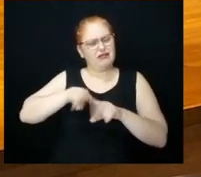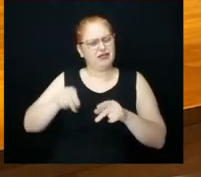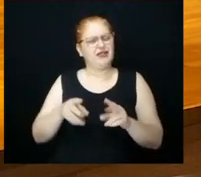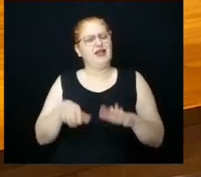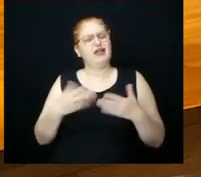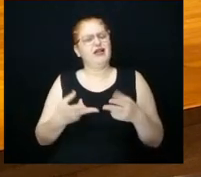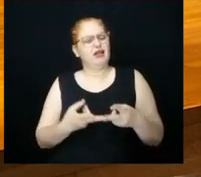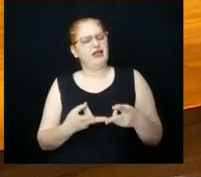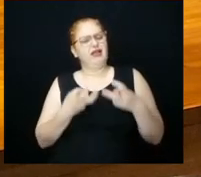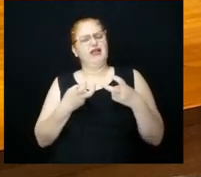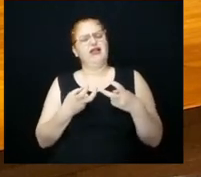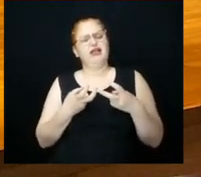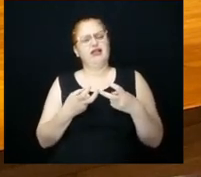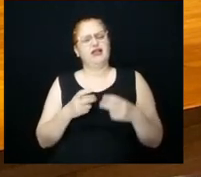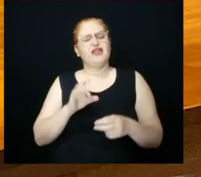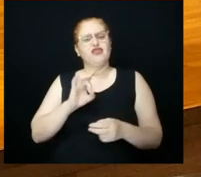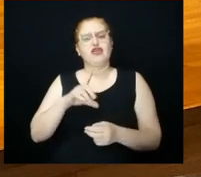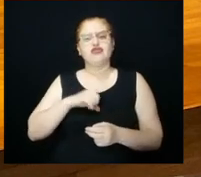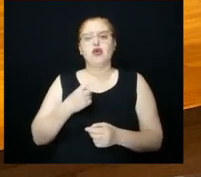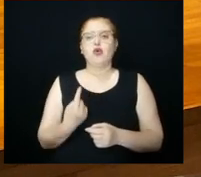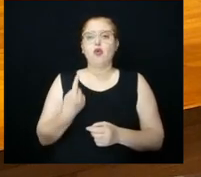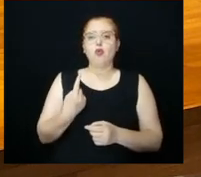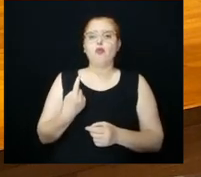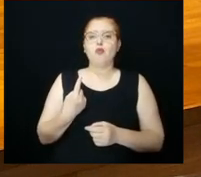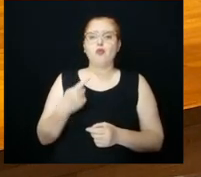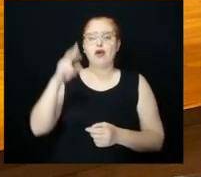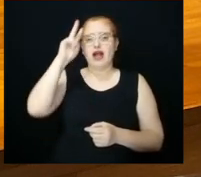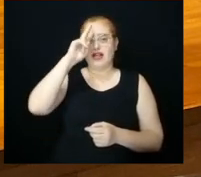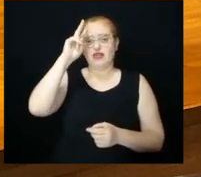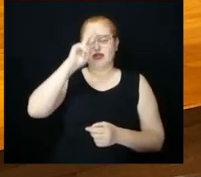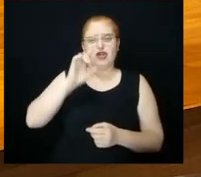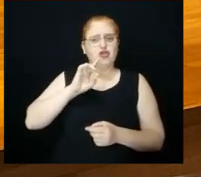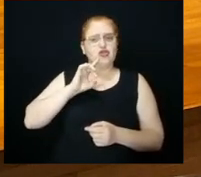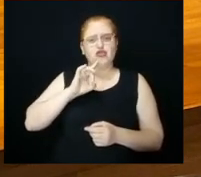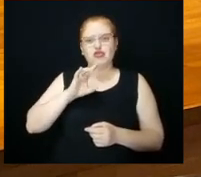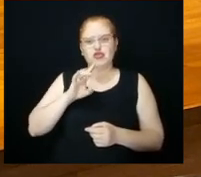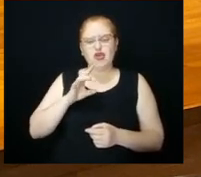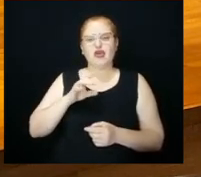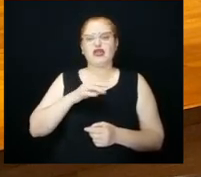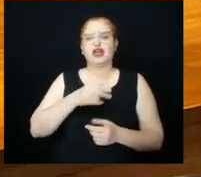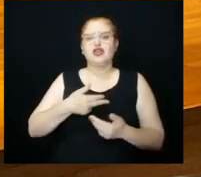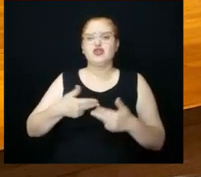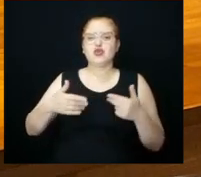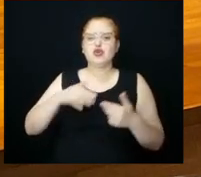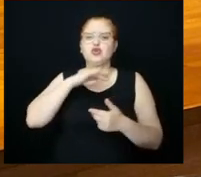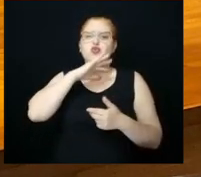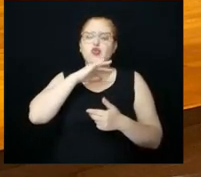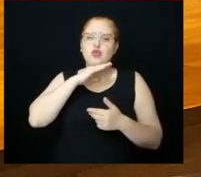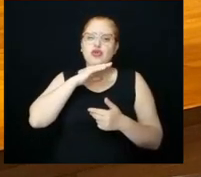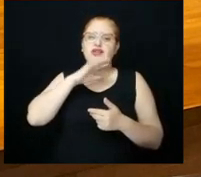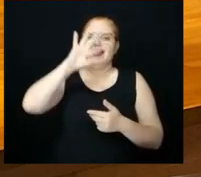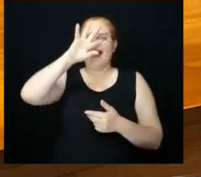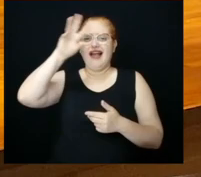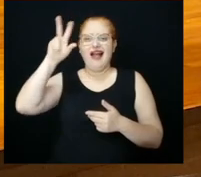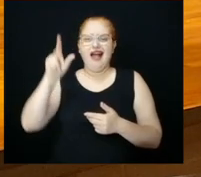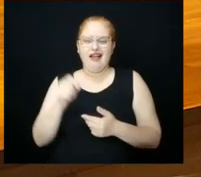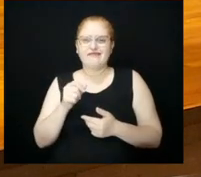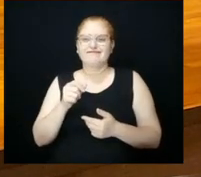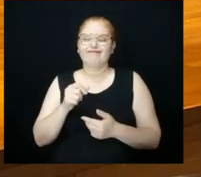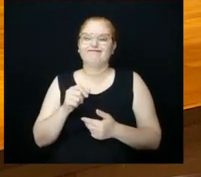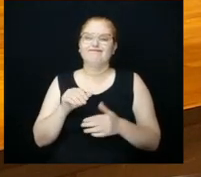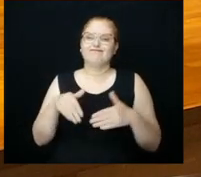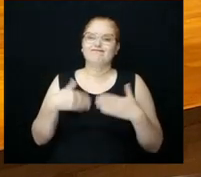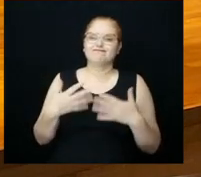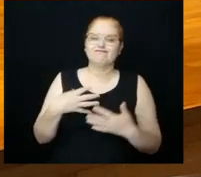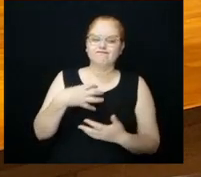percebe, a única história que havia era a história das catástrofes, e que ela tinha que carregar com ela. É. Ela